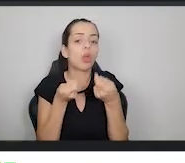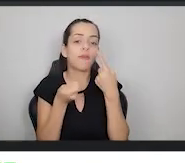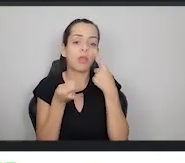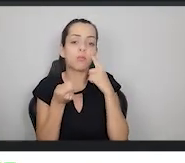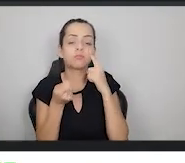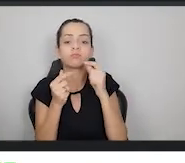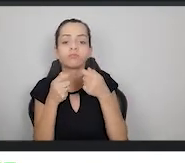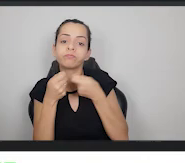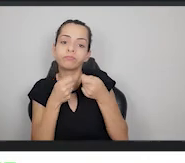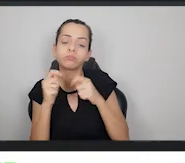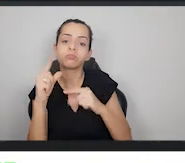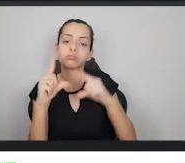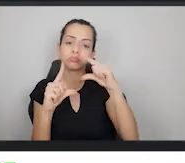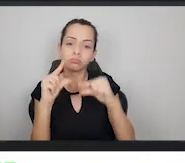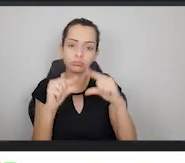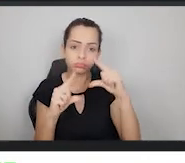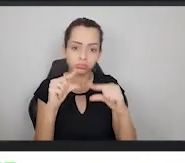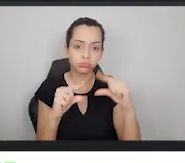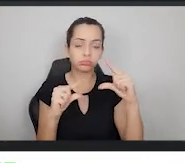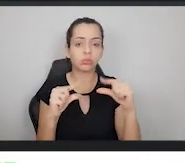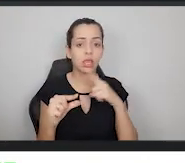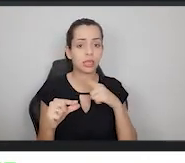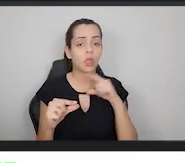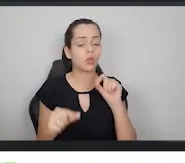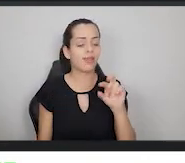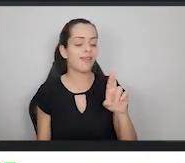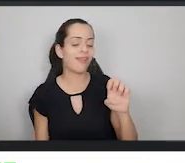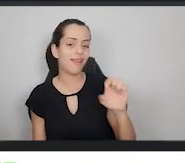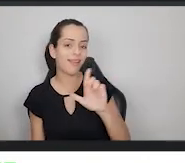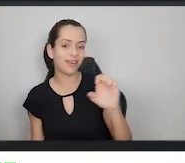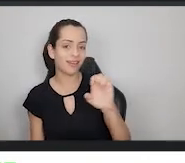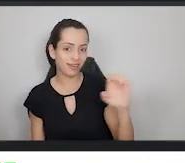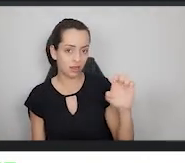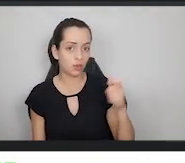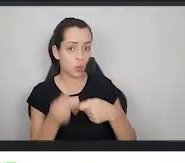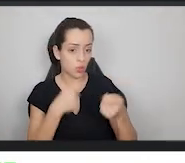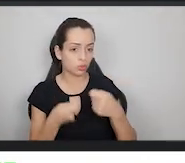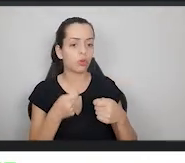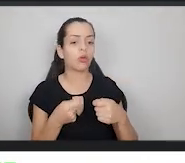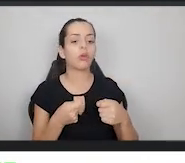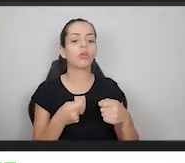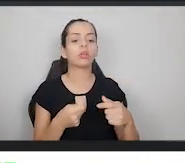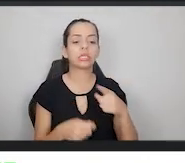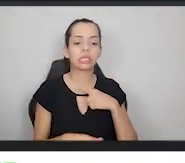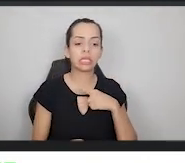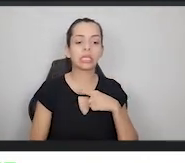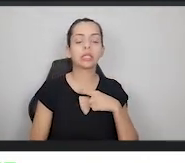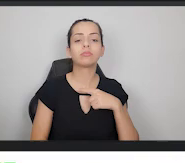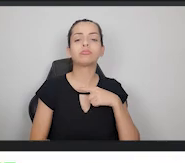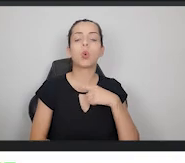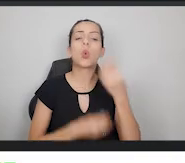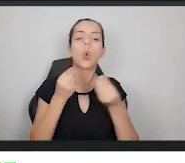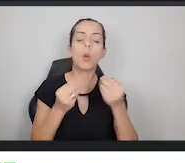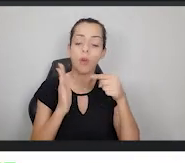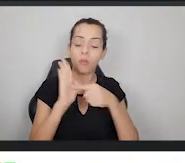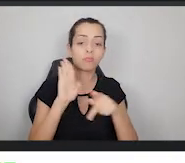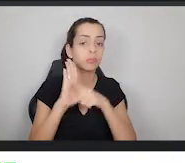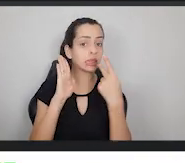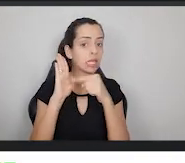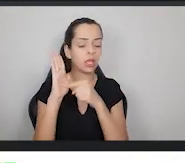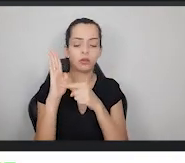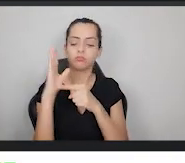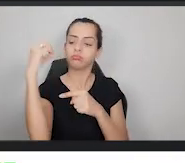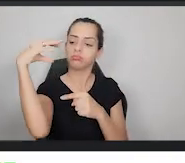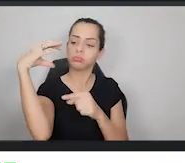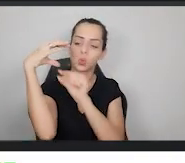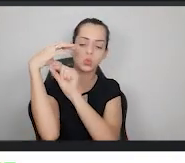que dispostos em postes, né? Um em cada poste. E aí o regulador de tensão ele vai elevar em algum momento ou reduzir